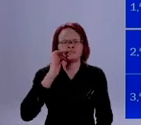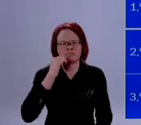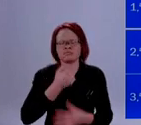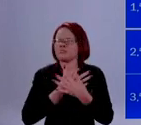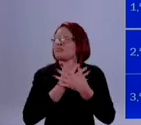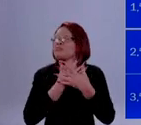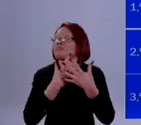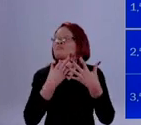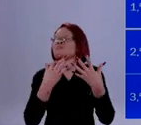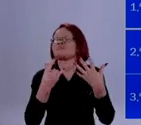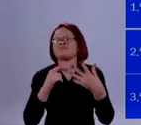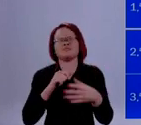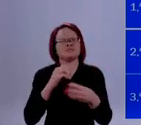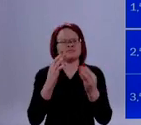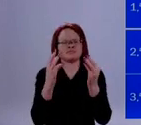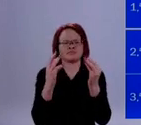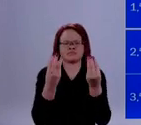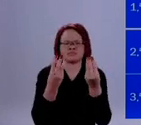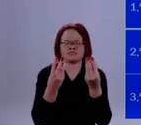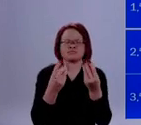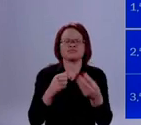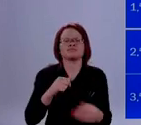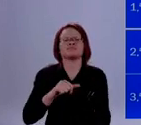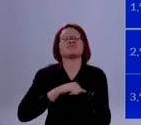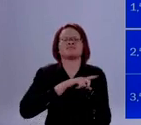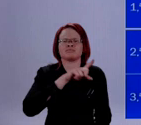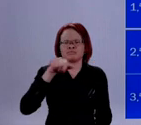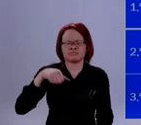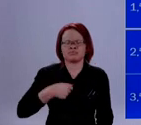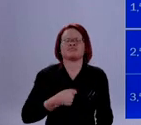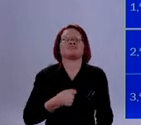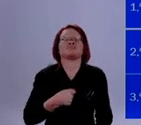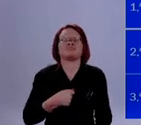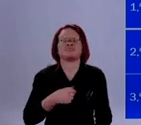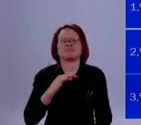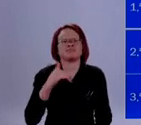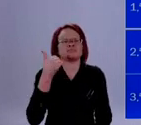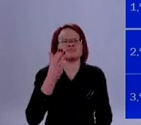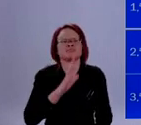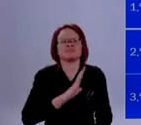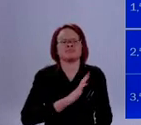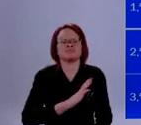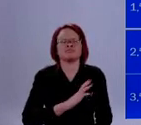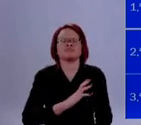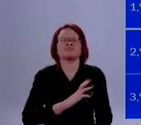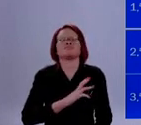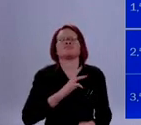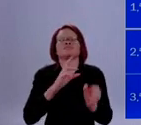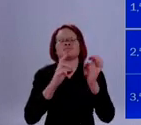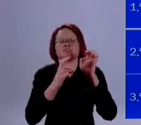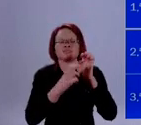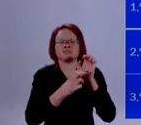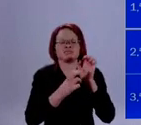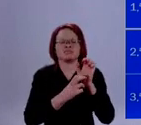e quando são vários objetos disse nossos Depois temos o